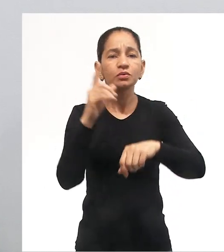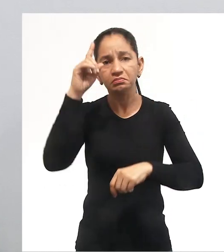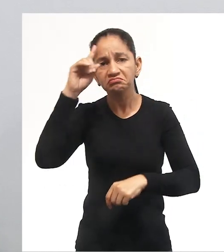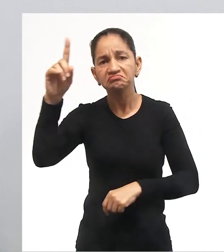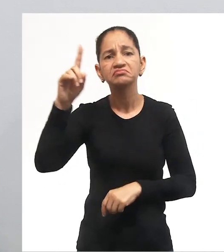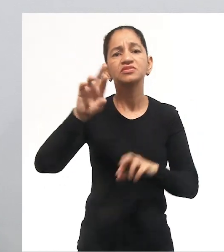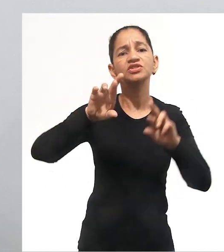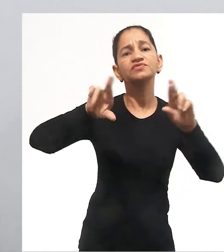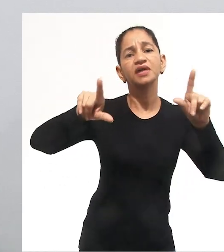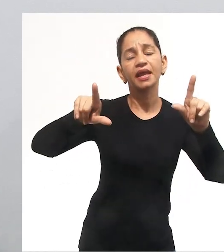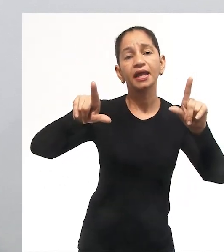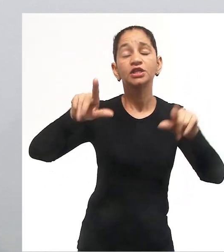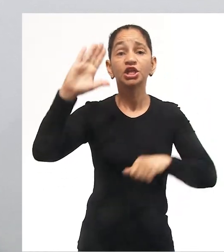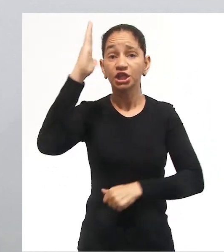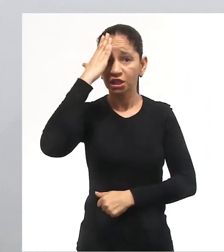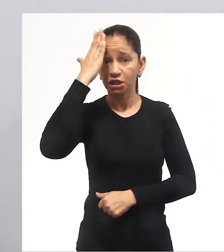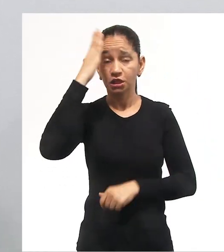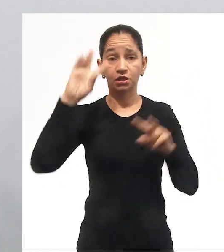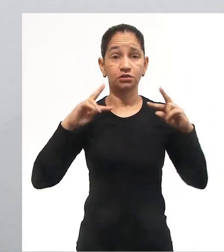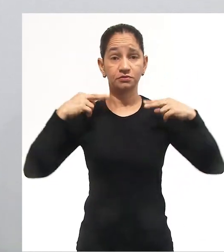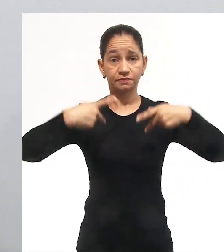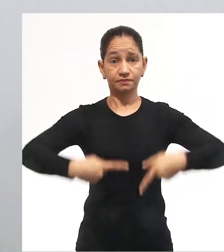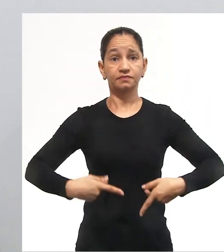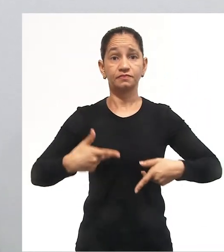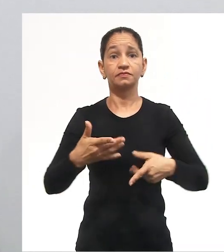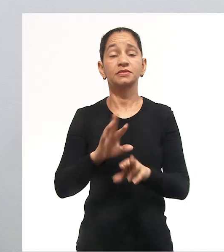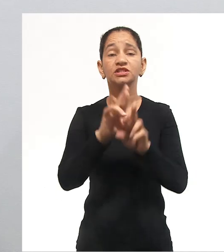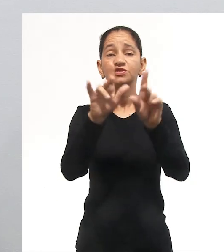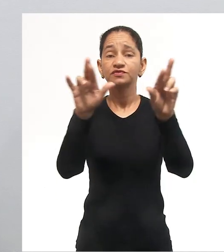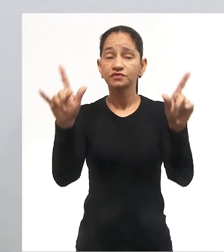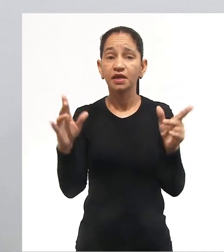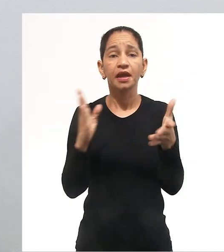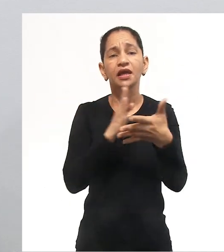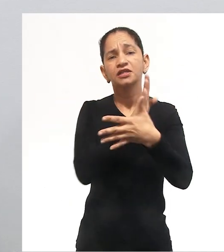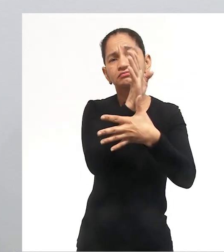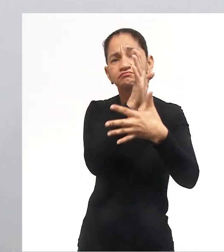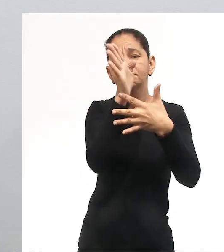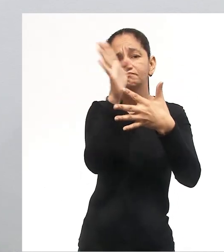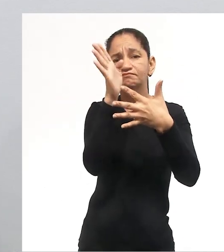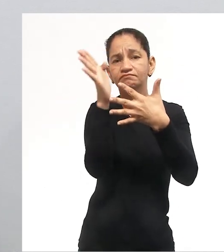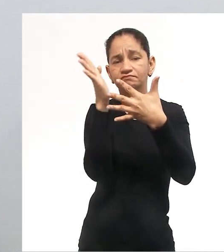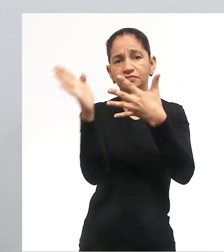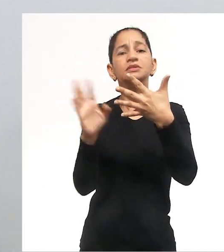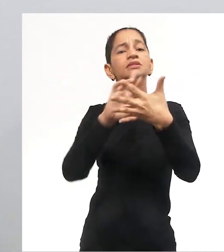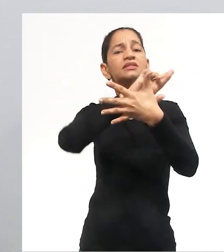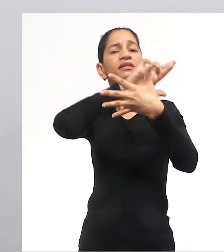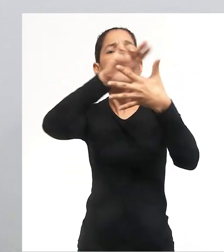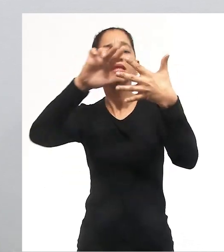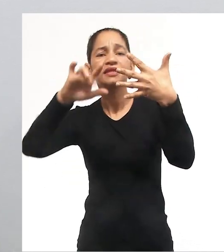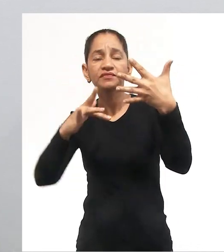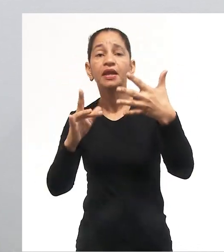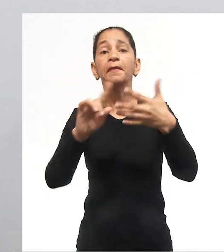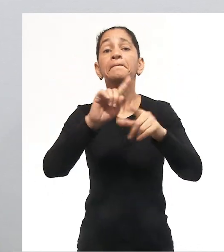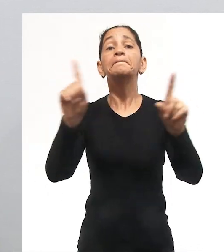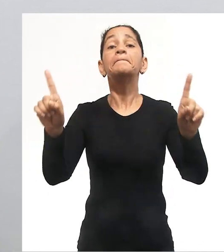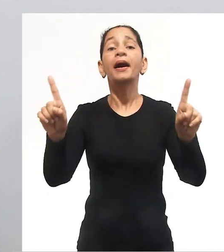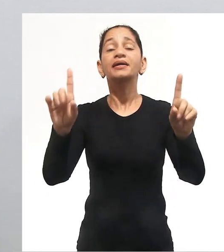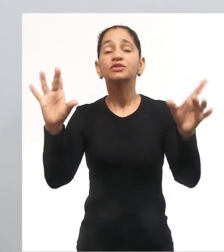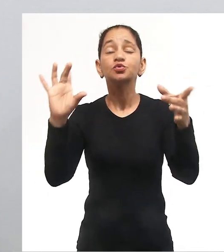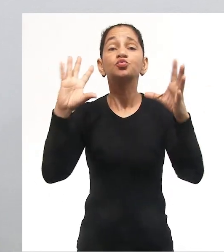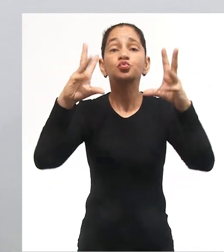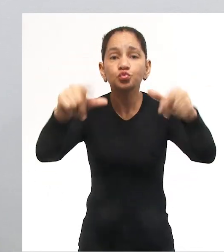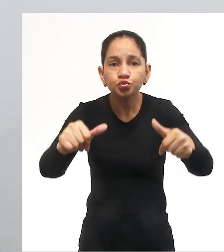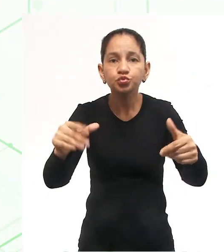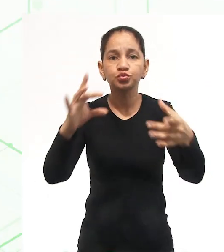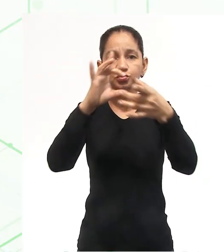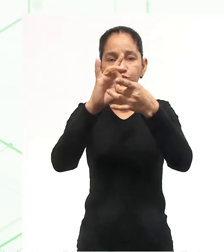quê? Eles entendem que o ser humano é formado por várias dimensões e essas dimensões, elas são conectadas. E por que